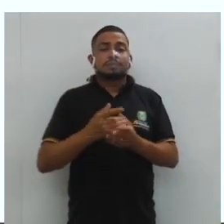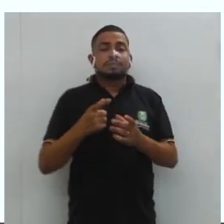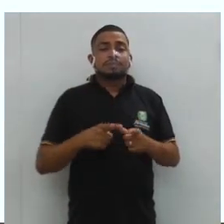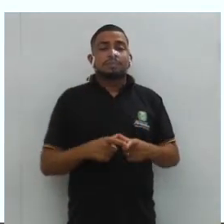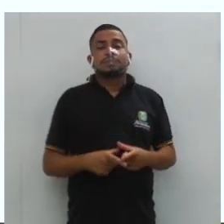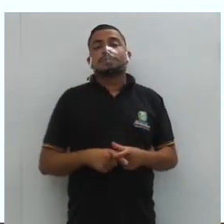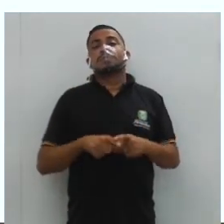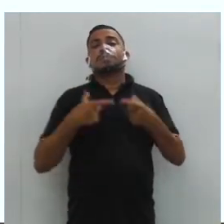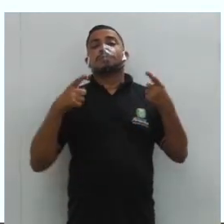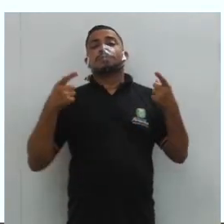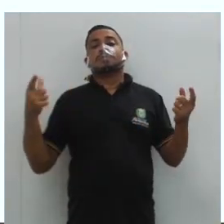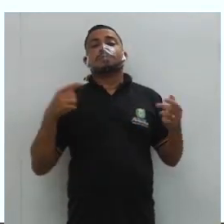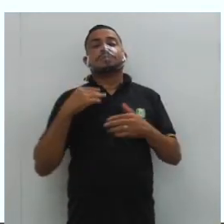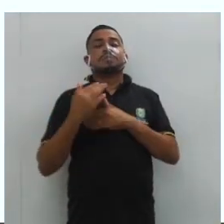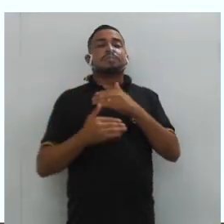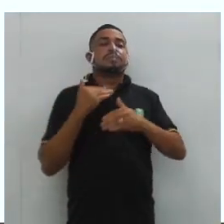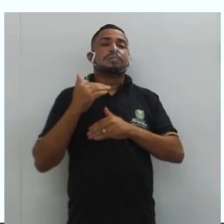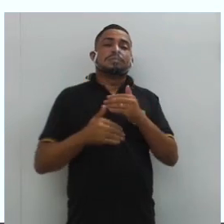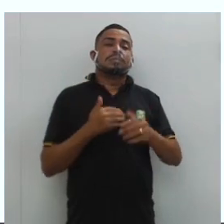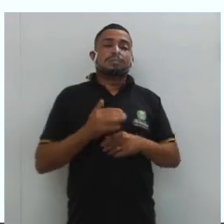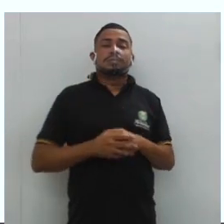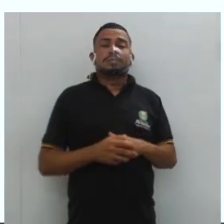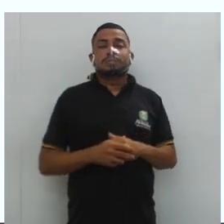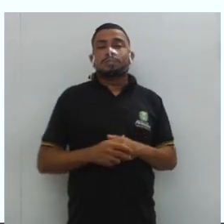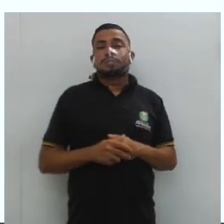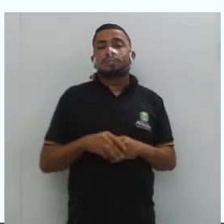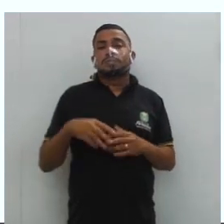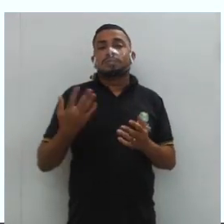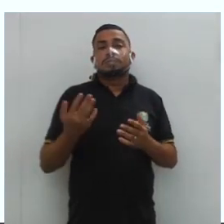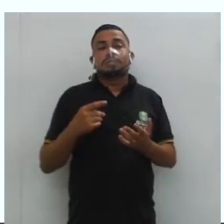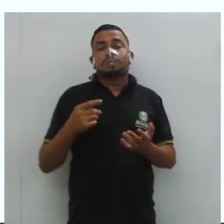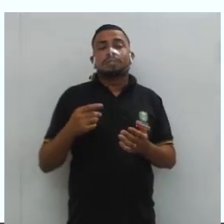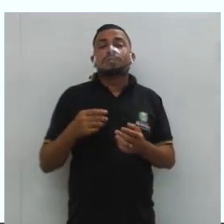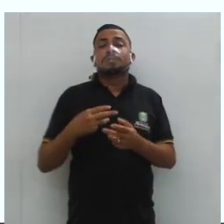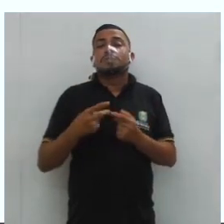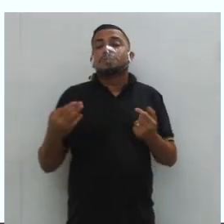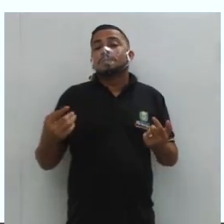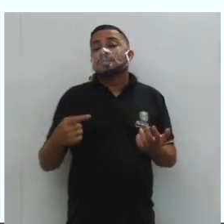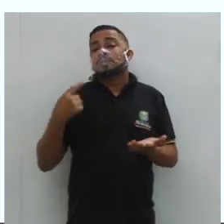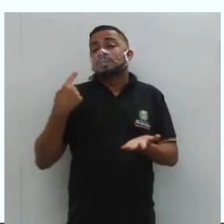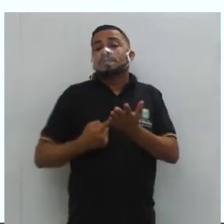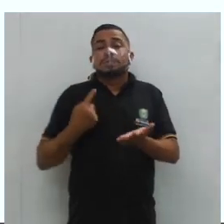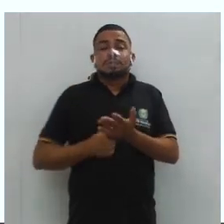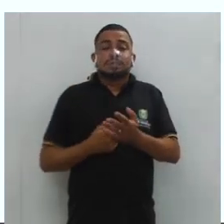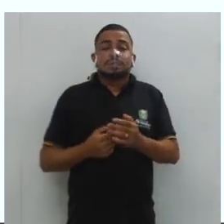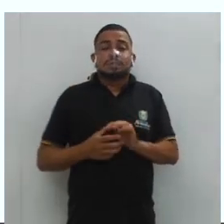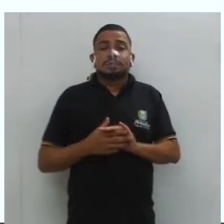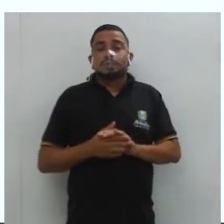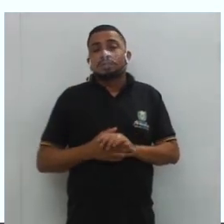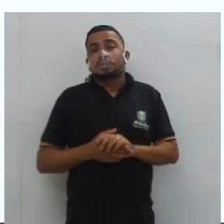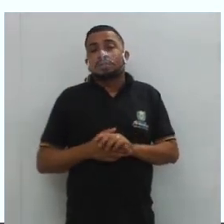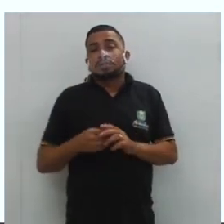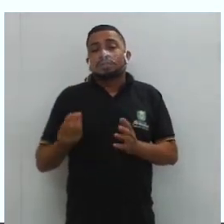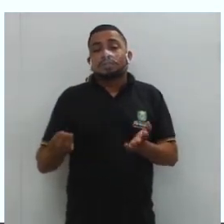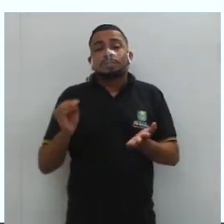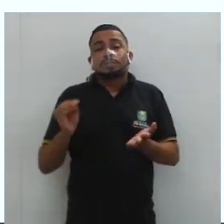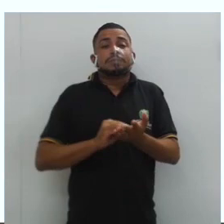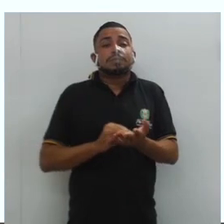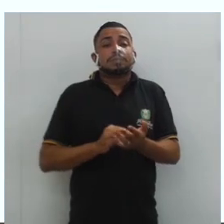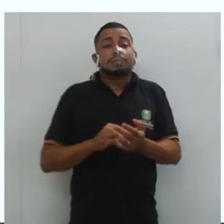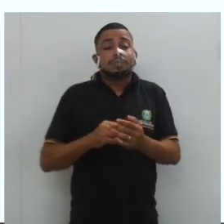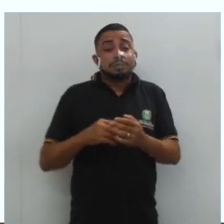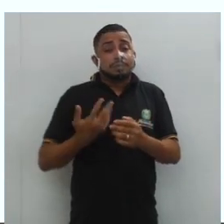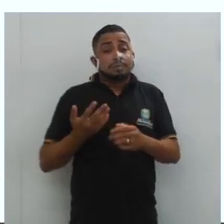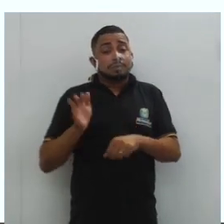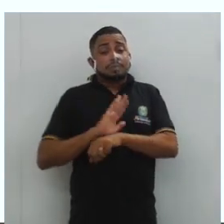a crescer, né, a se desenvolver mais. Então, é um momento que foi marcado como a Era de Ouro, que grandes filmes foram produzidos,